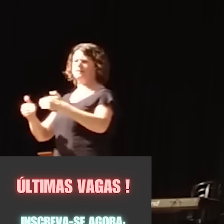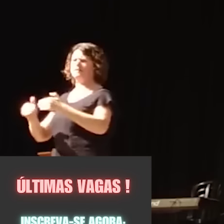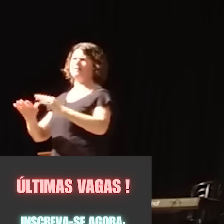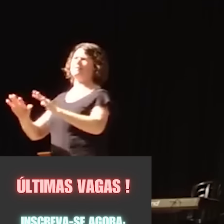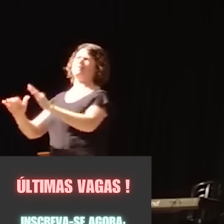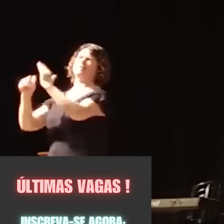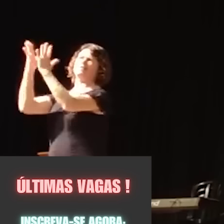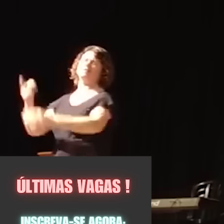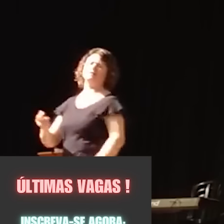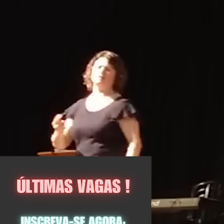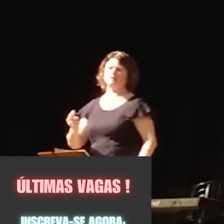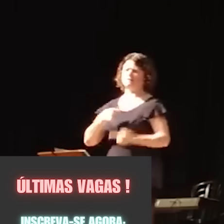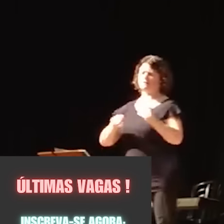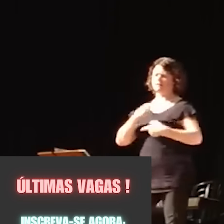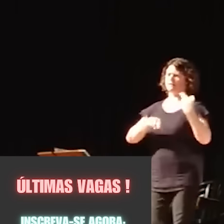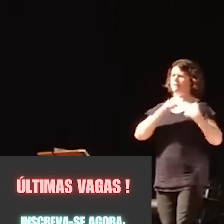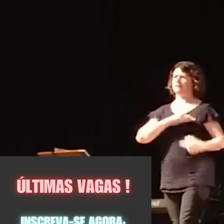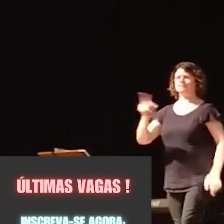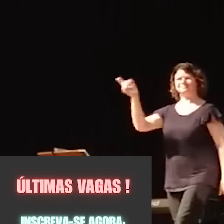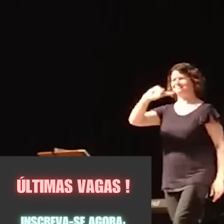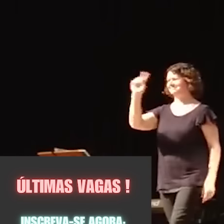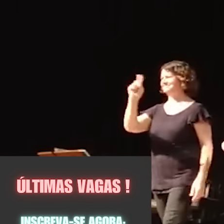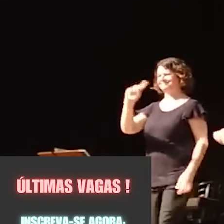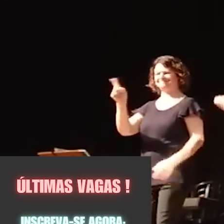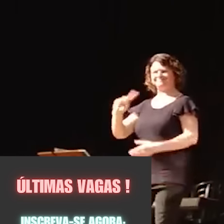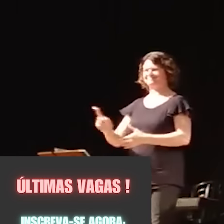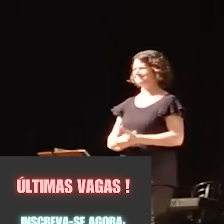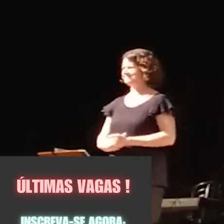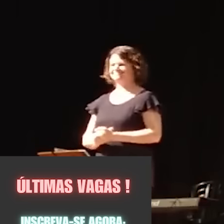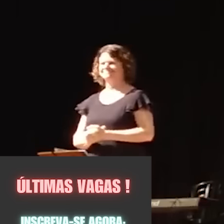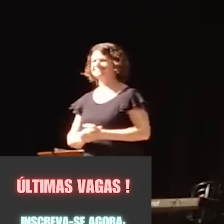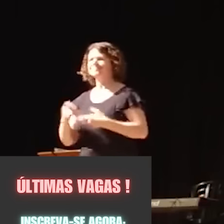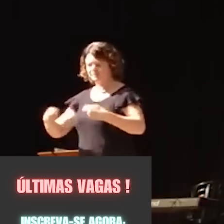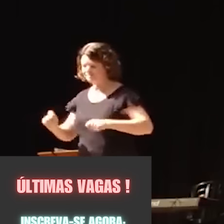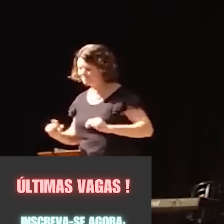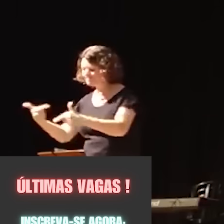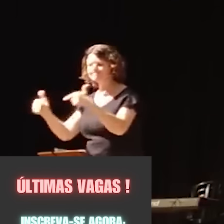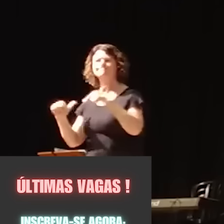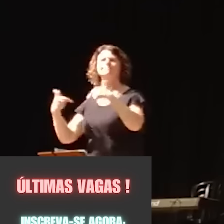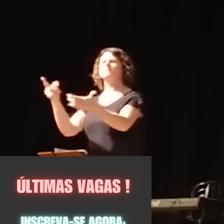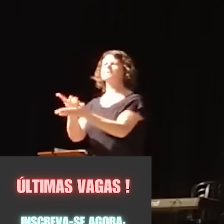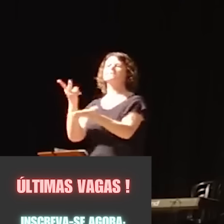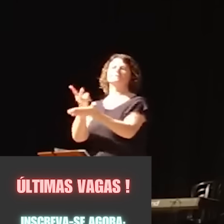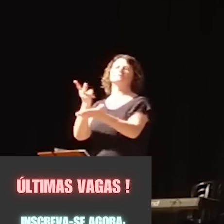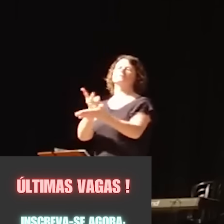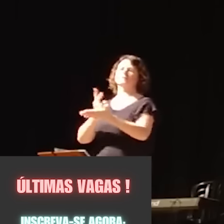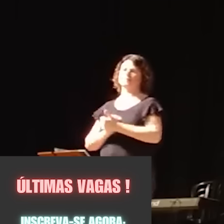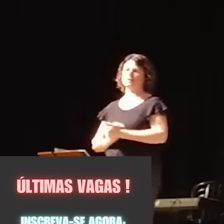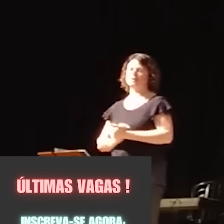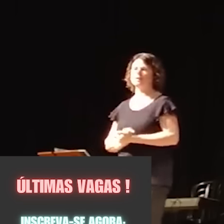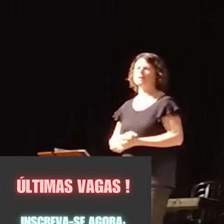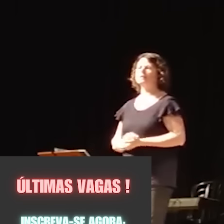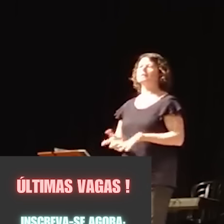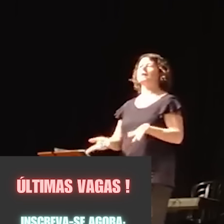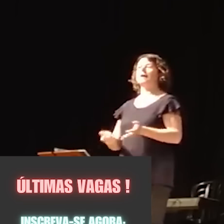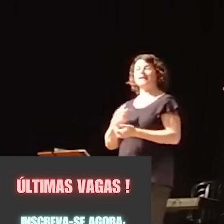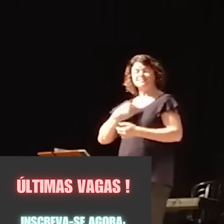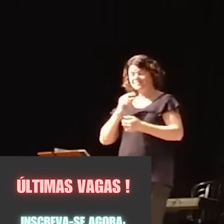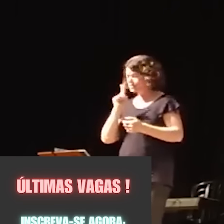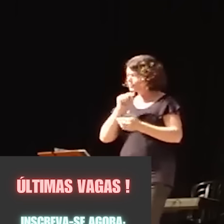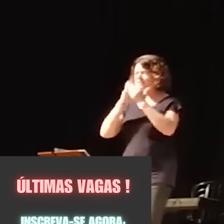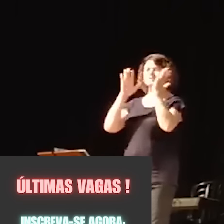a desistir de ninguém eu não diz pastor mas ele não quer mas eu vou continuar orando eu